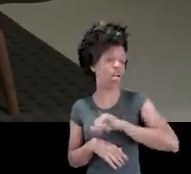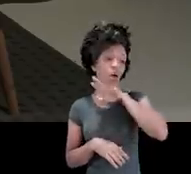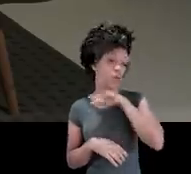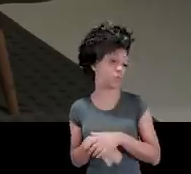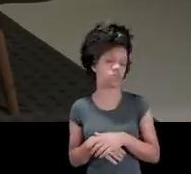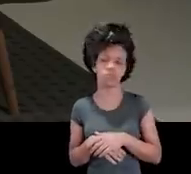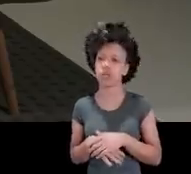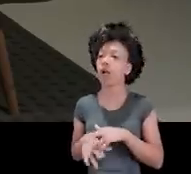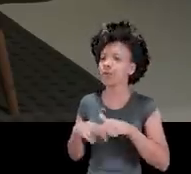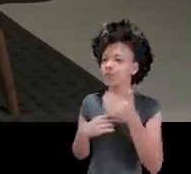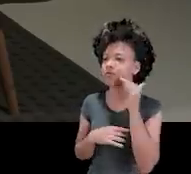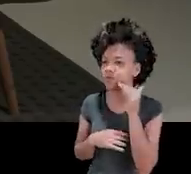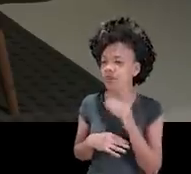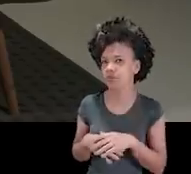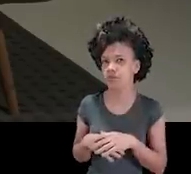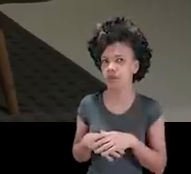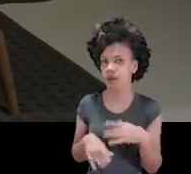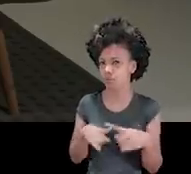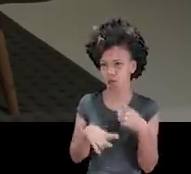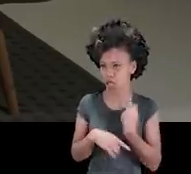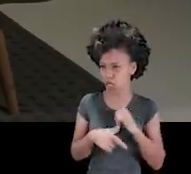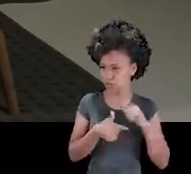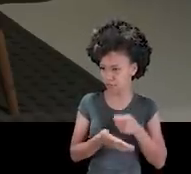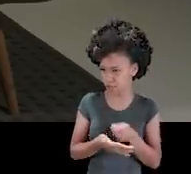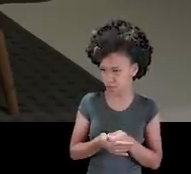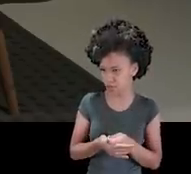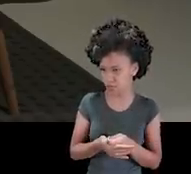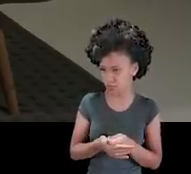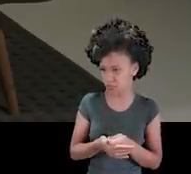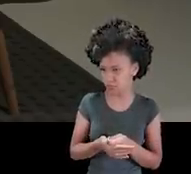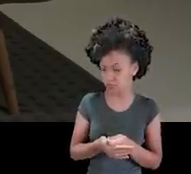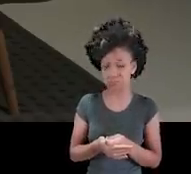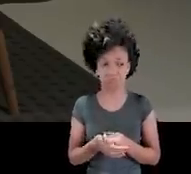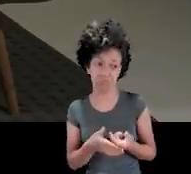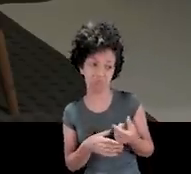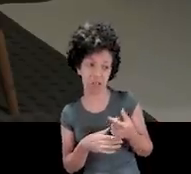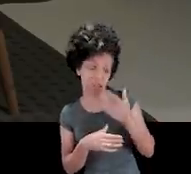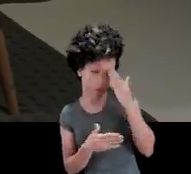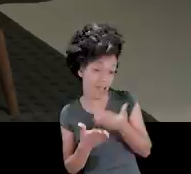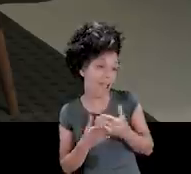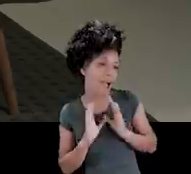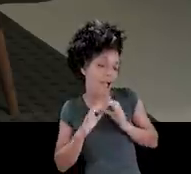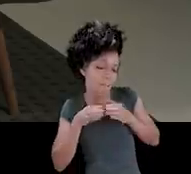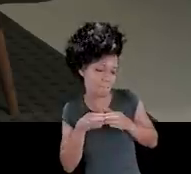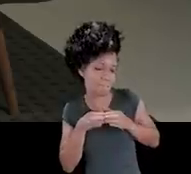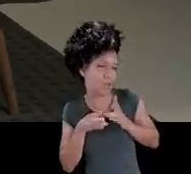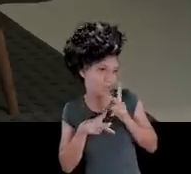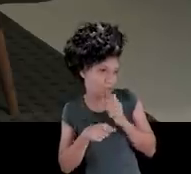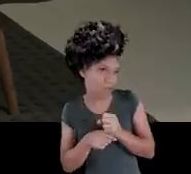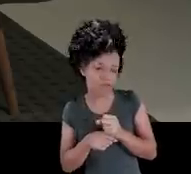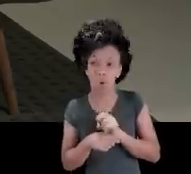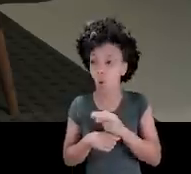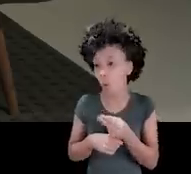Isso que eu queria entender. Você acha que é porque a gente é mais conservador? Tem alguma coisa a ver? Eu acredito. Ou será que sim, a bolha é muito forte. Ou será aqui que a gente